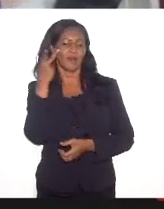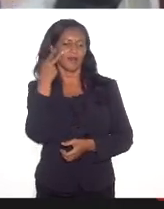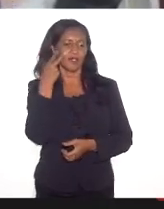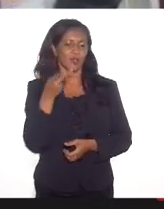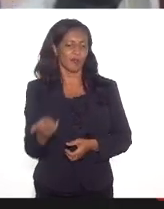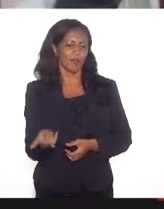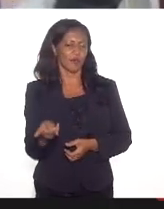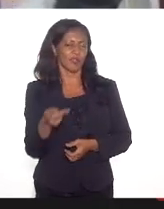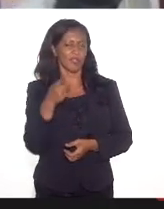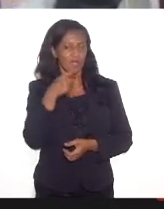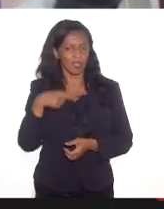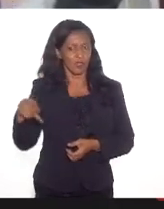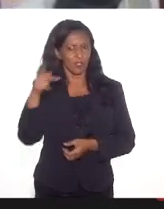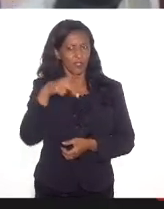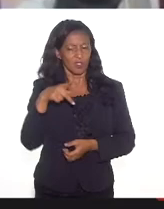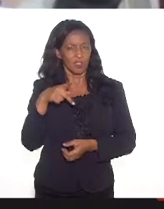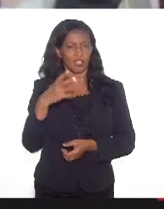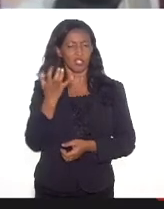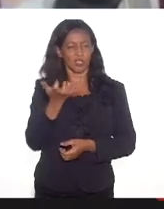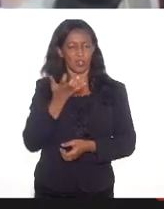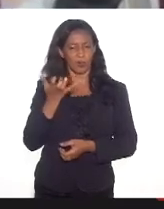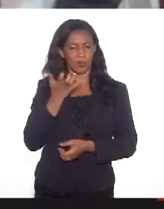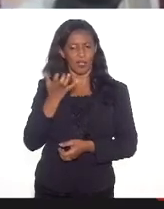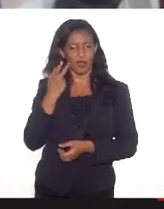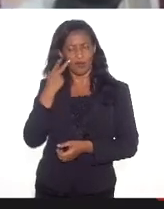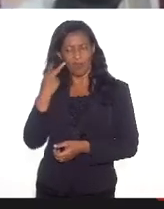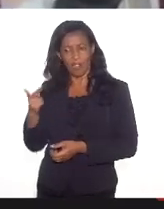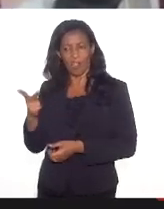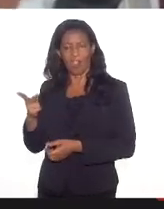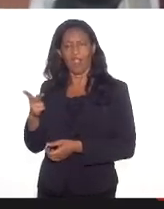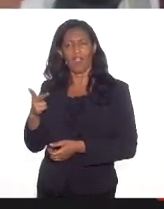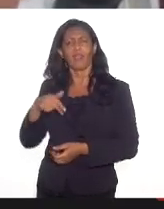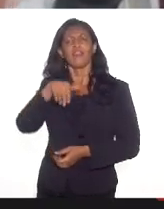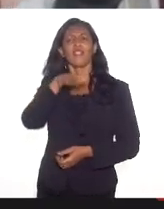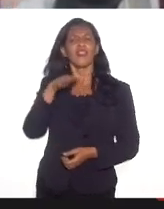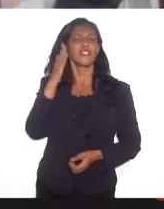que vocês estão programando quem sabe até vai para que vocês